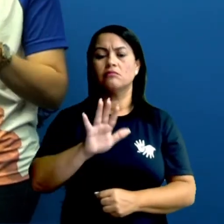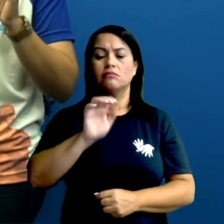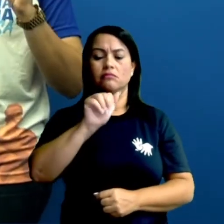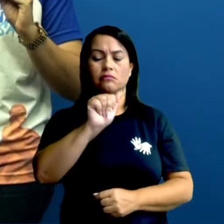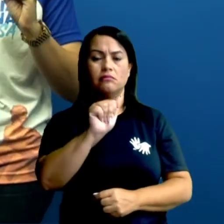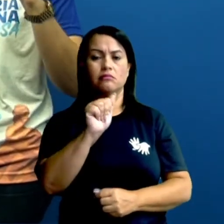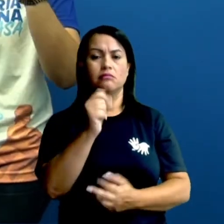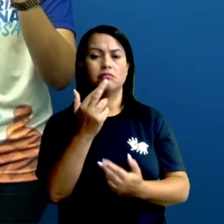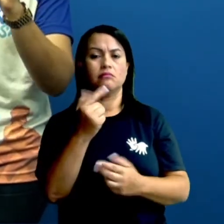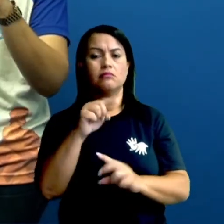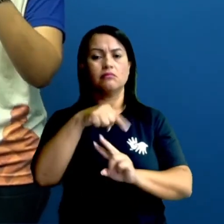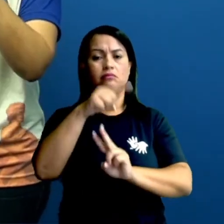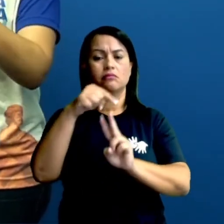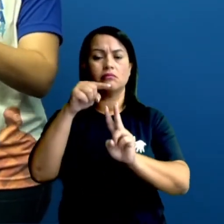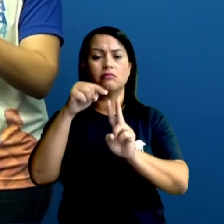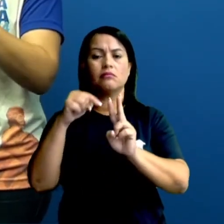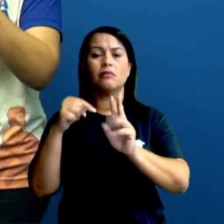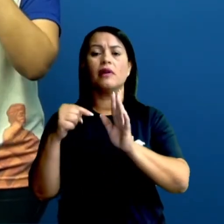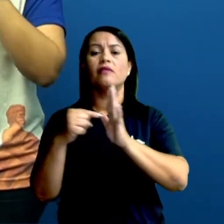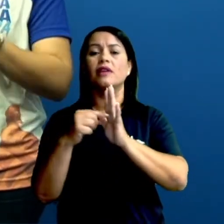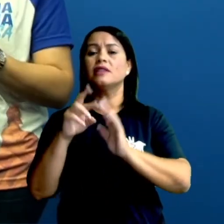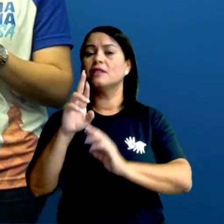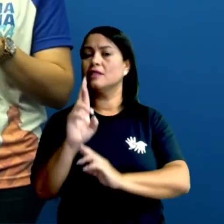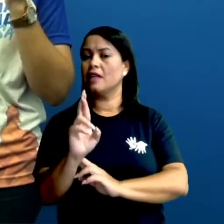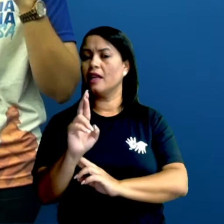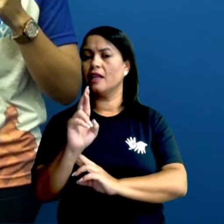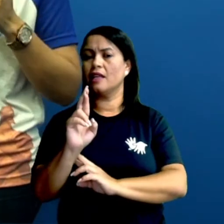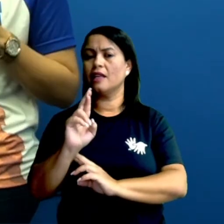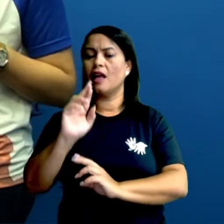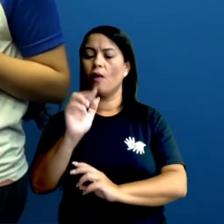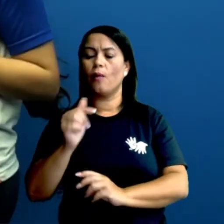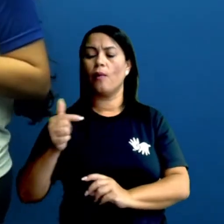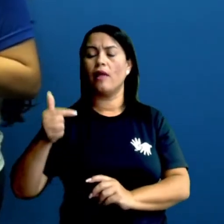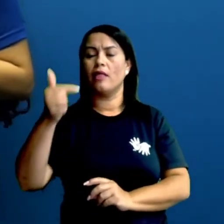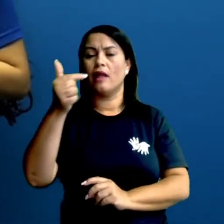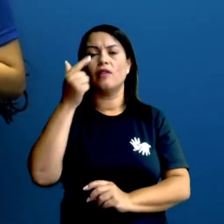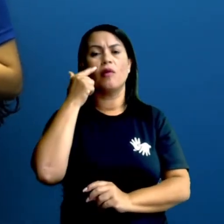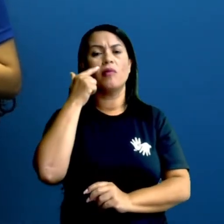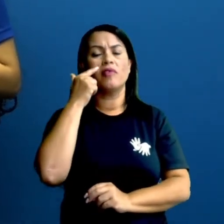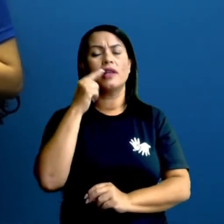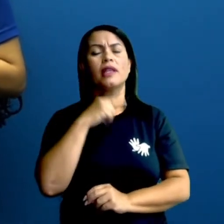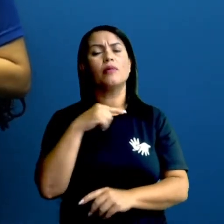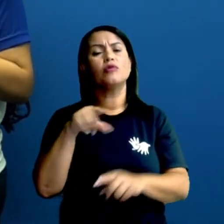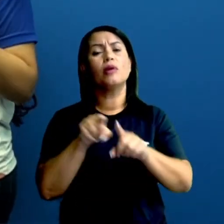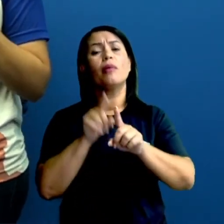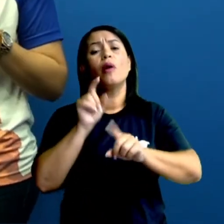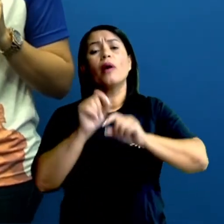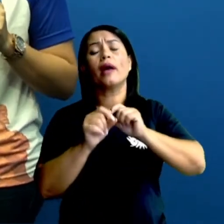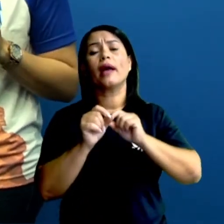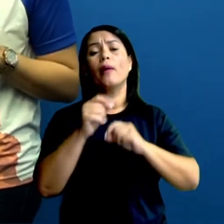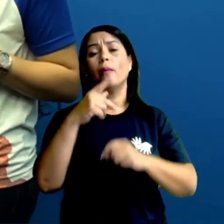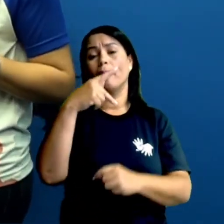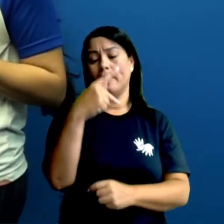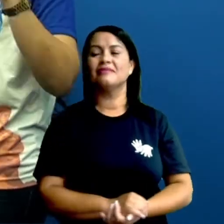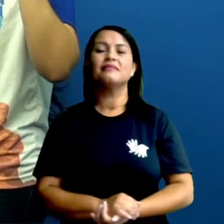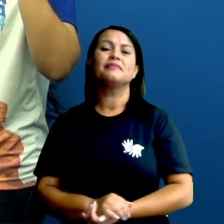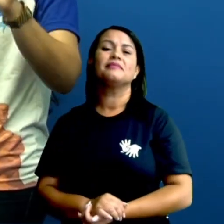é igual a π vezes R ao quadrado, tá? E nós também temos, ó, o